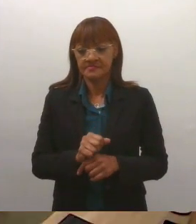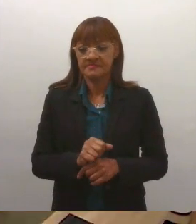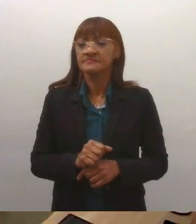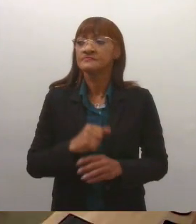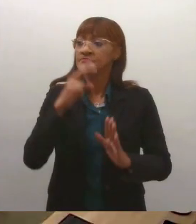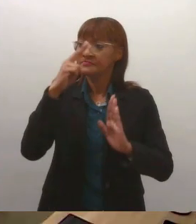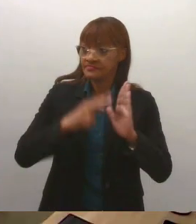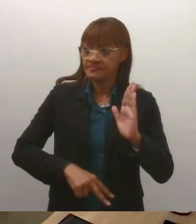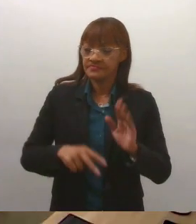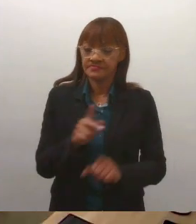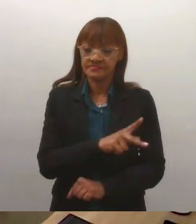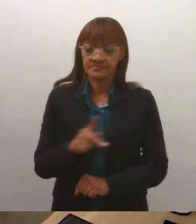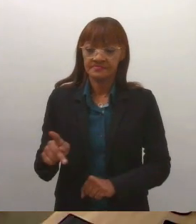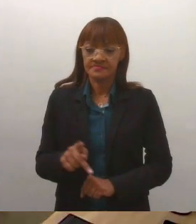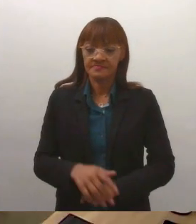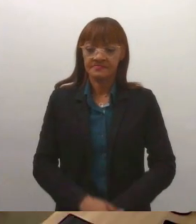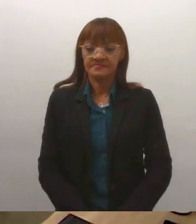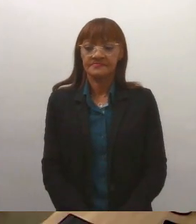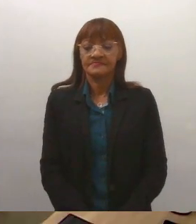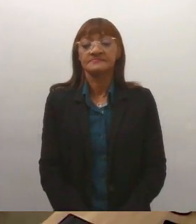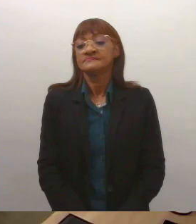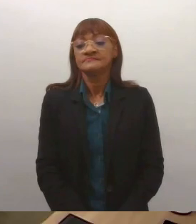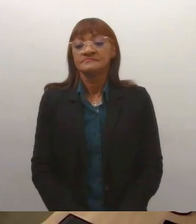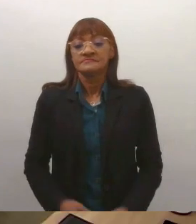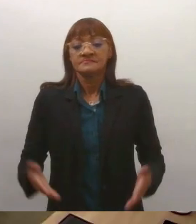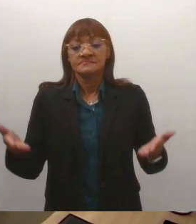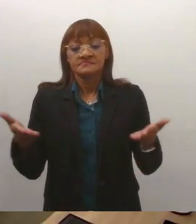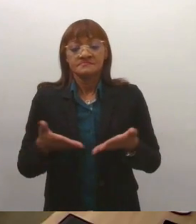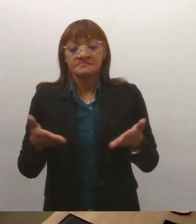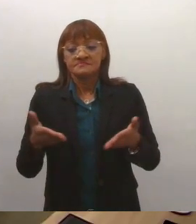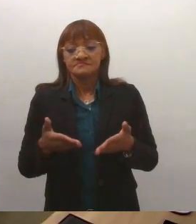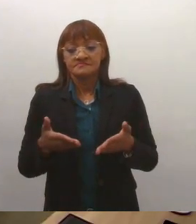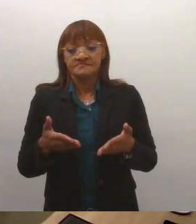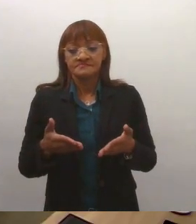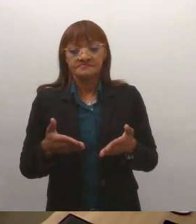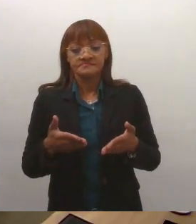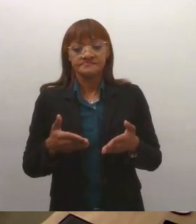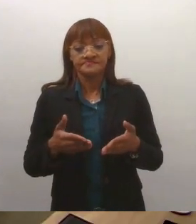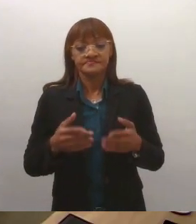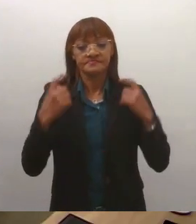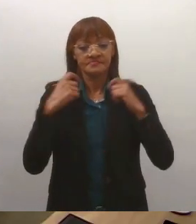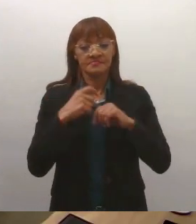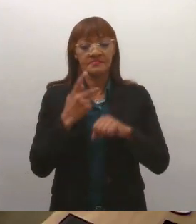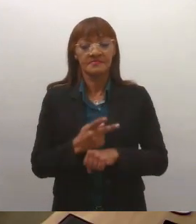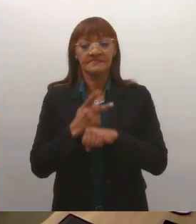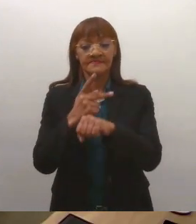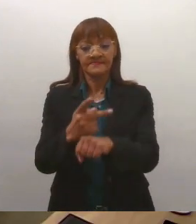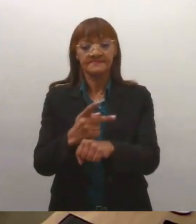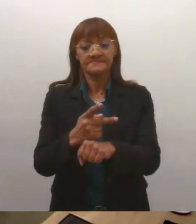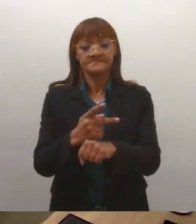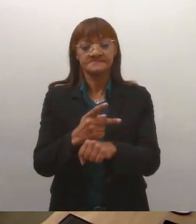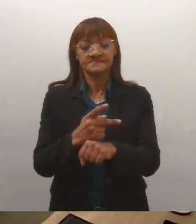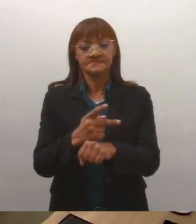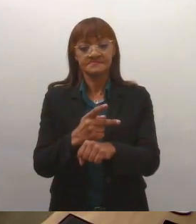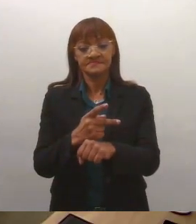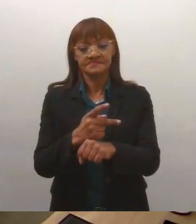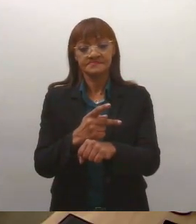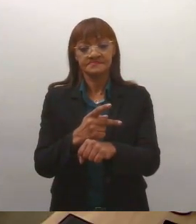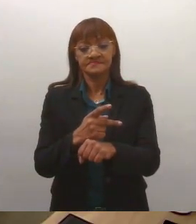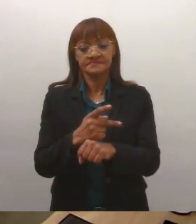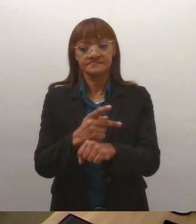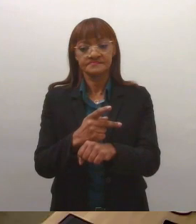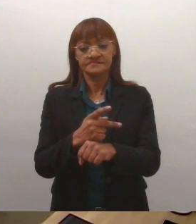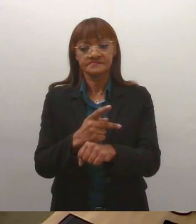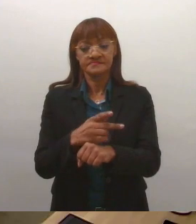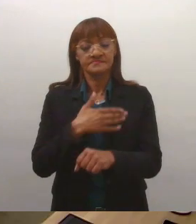Neste momento, faremos a entrega da medalha da Ordem do Mérito Parlamentar ao nosso querido doutor Manuel Marcos, o